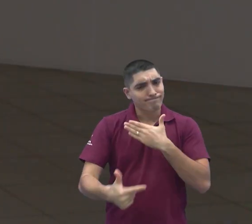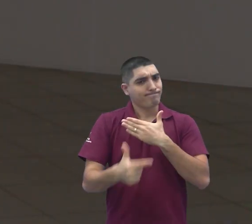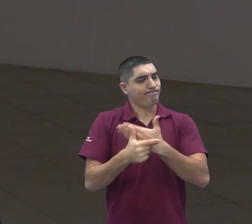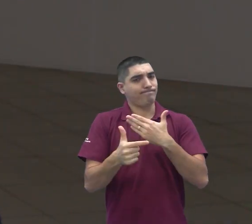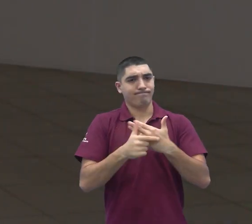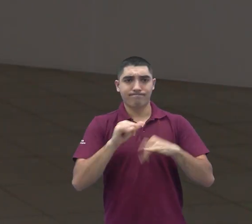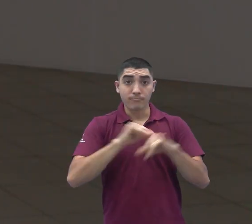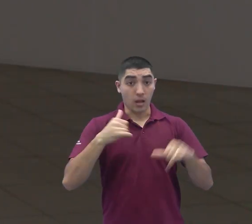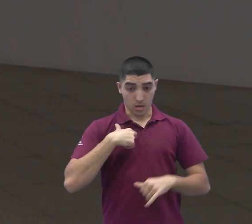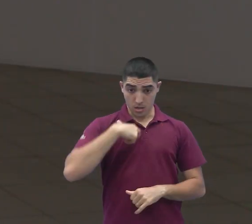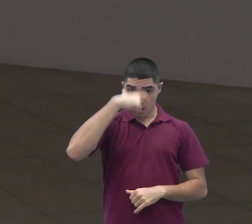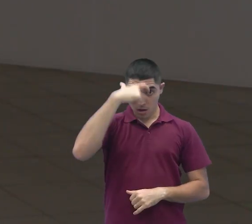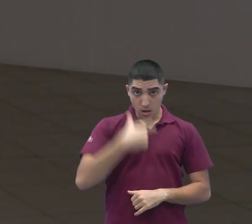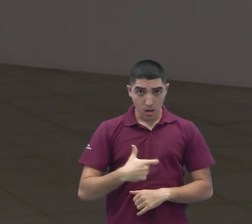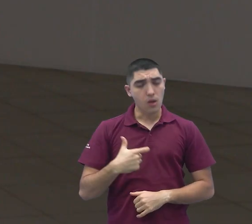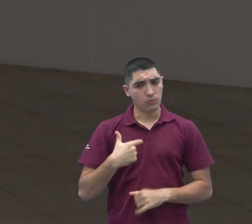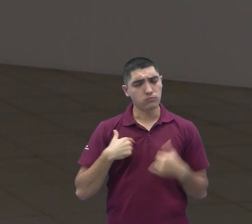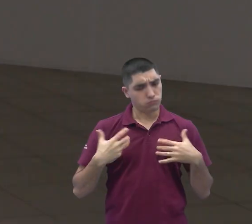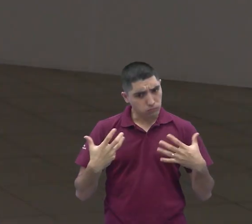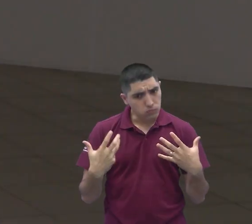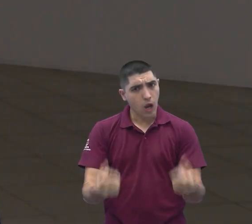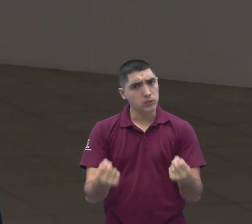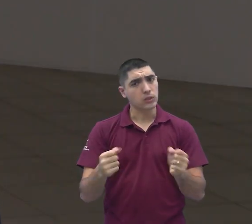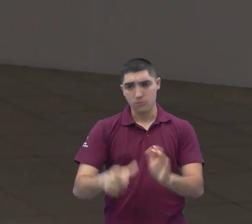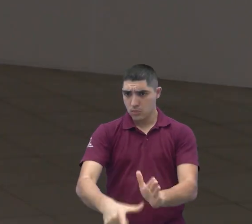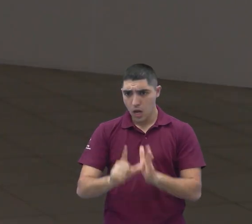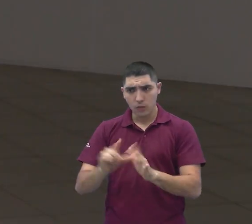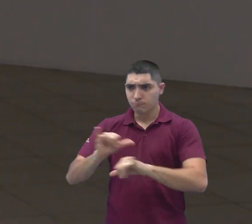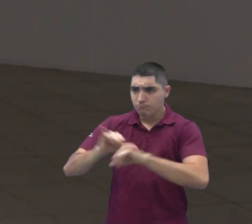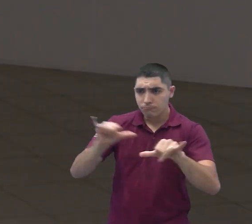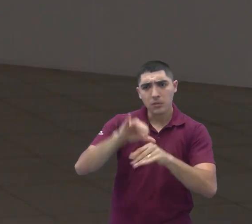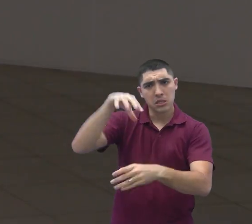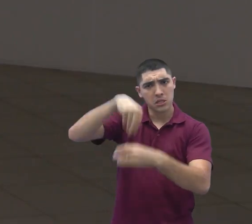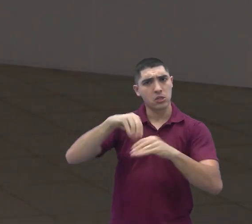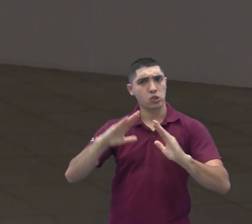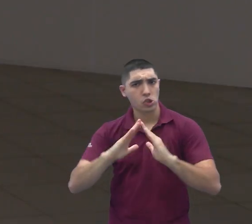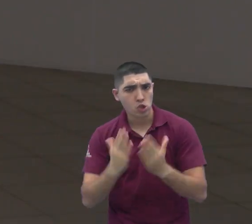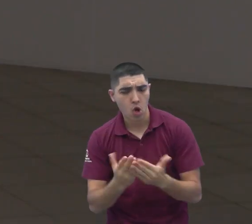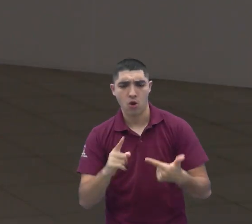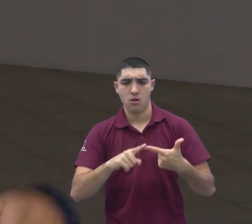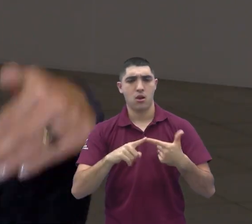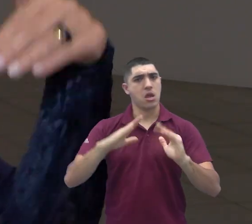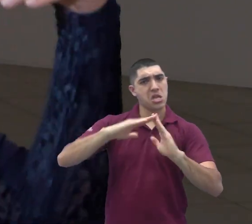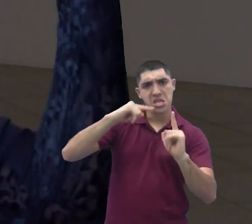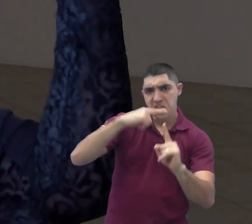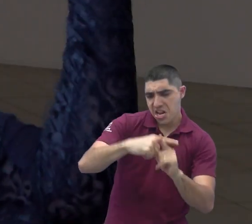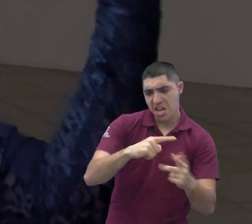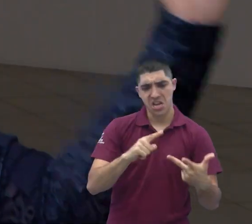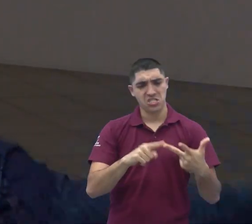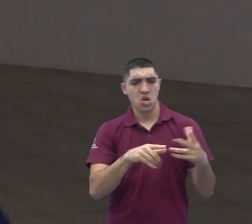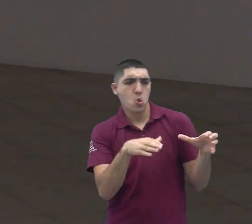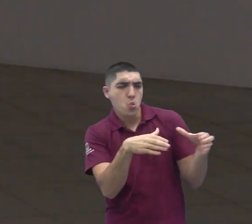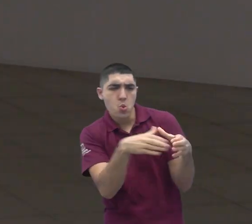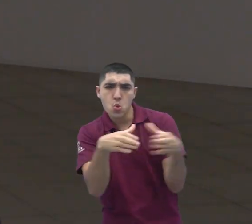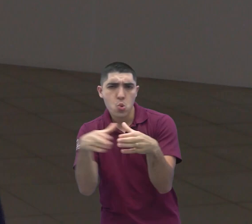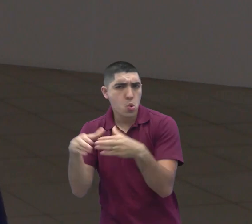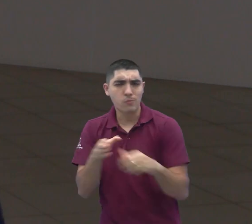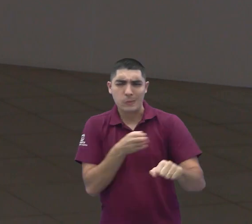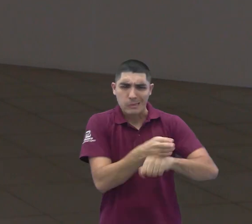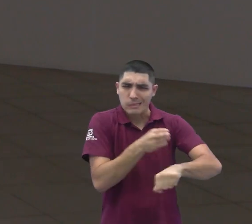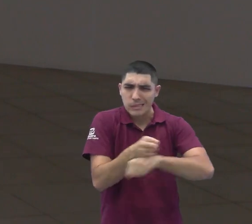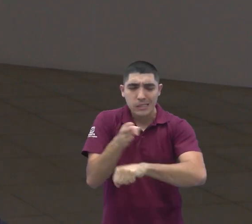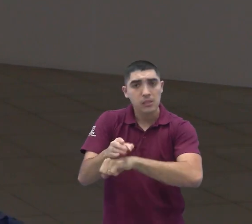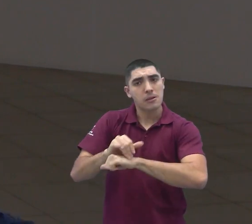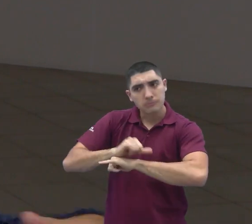nosso papel. Eu me coloquei como agora trabalhar o antes, trabalhar ir para as escolas, conversar em igrejas, conversar